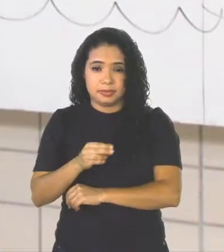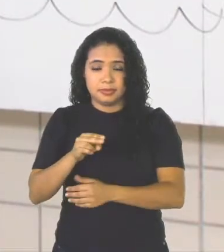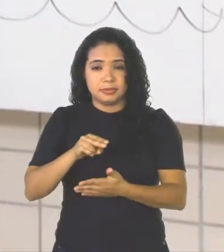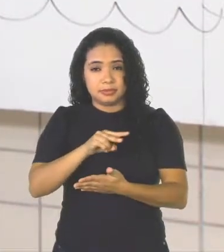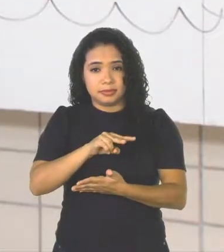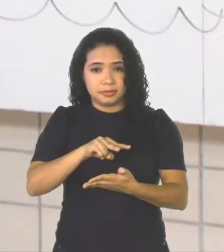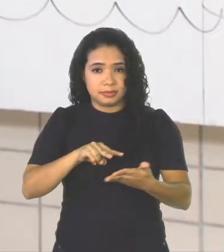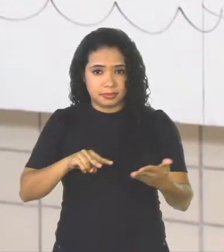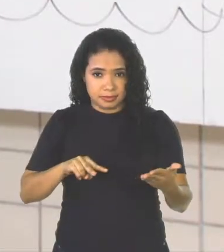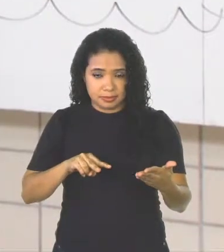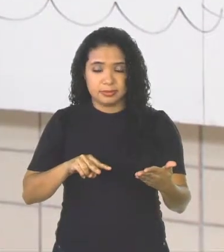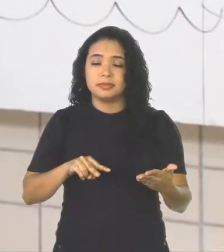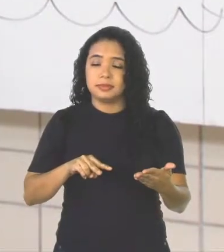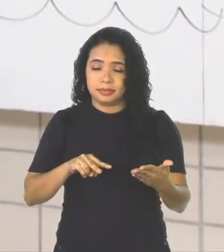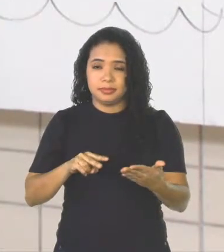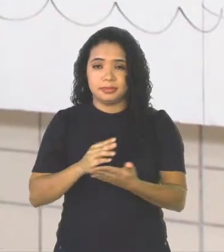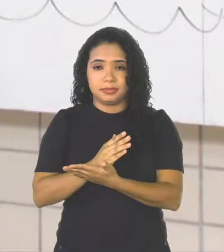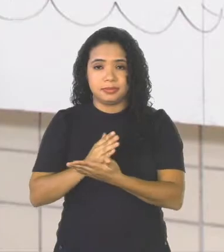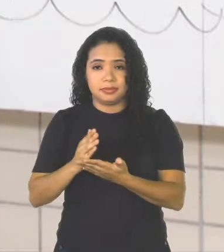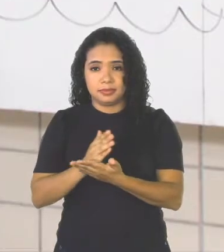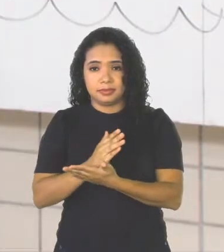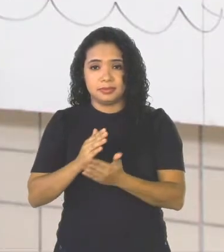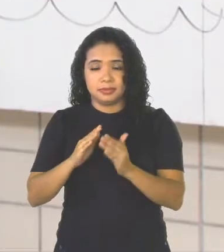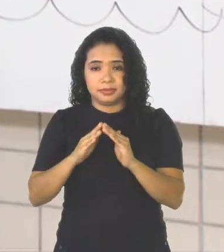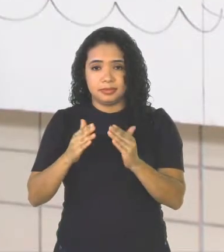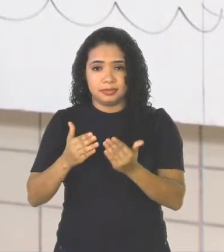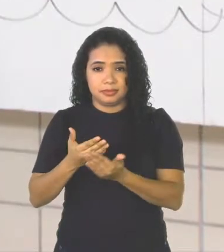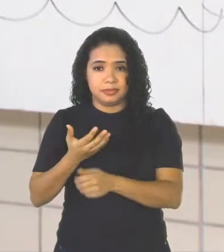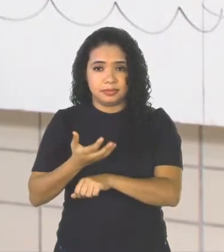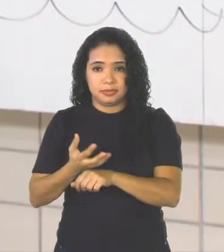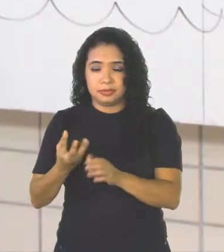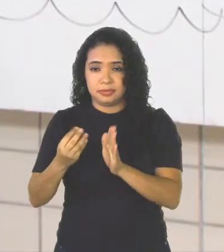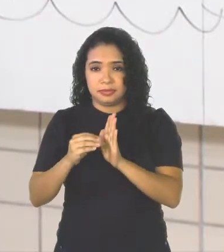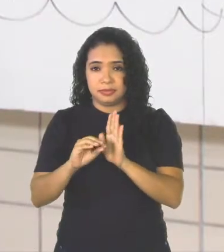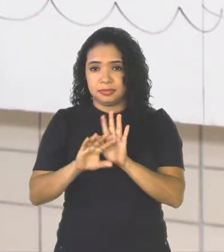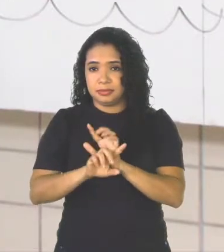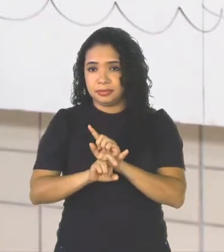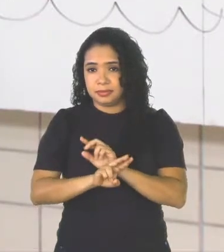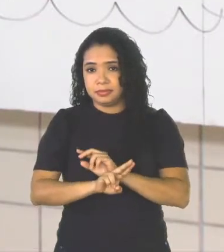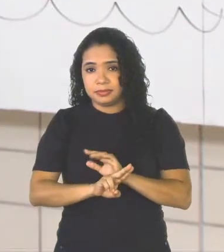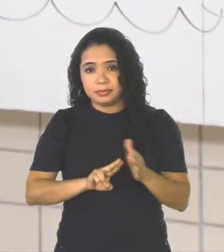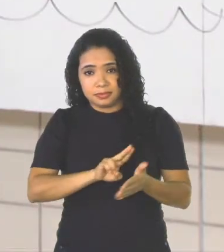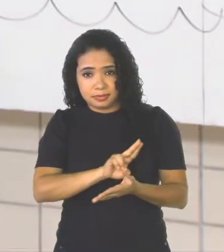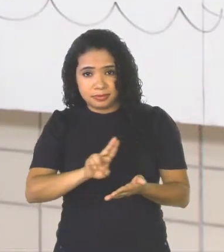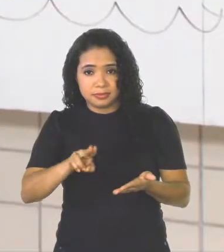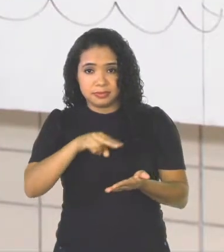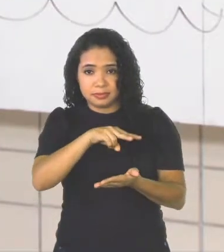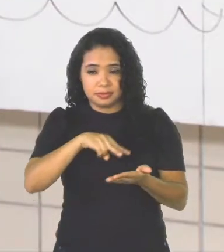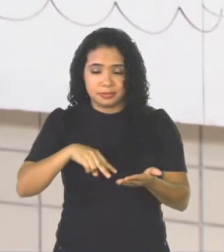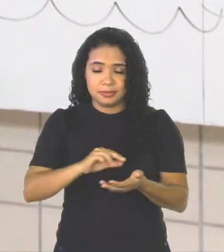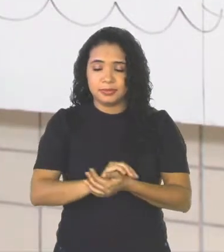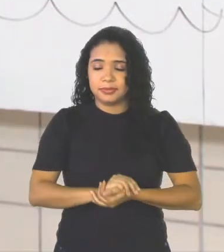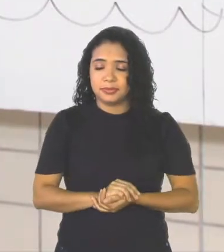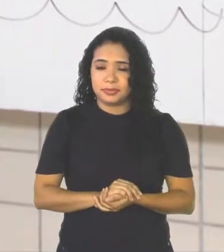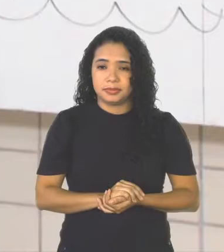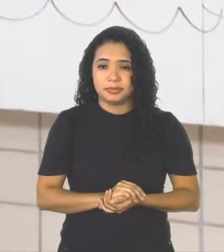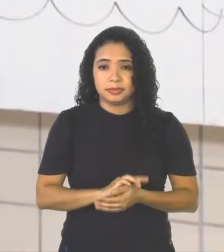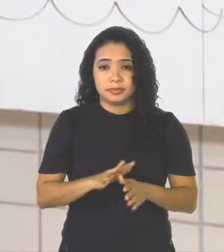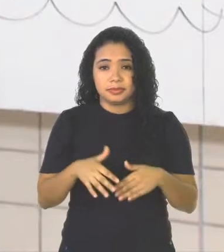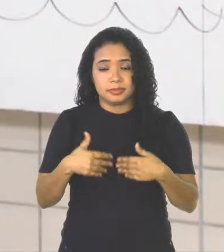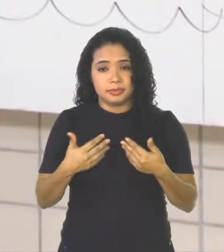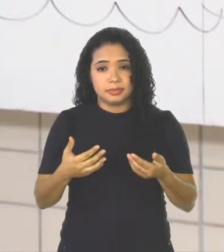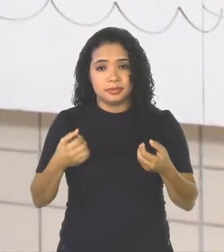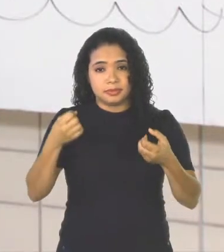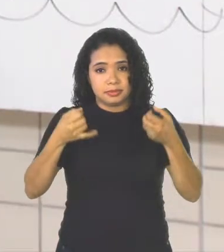escolas abordam, né? Então hoje nós vamos dialogar um pouquinho sobre esse livro. Esse livro